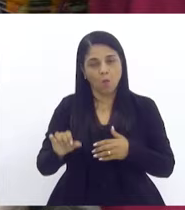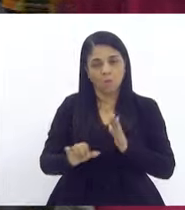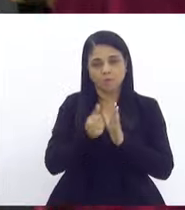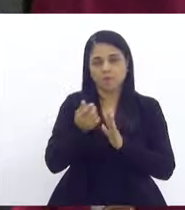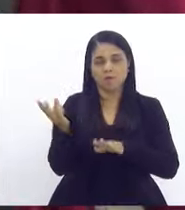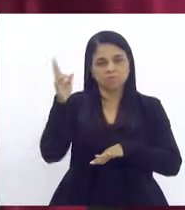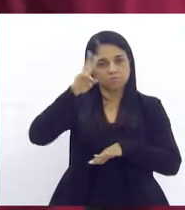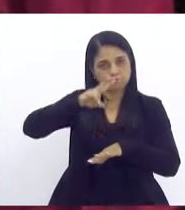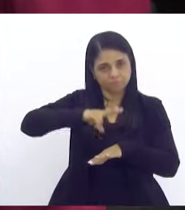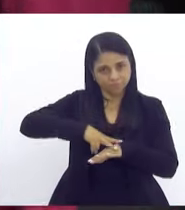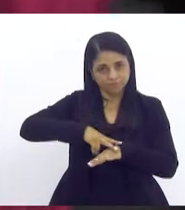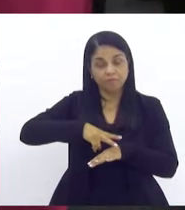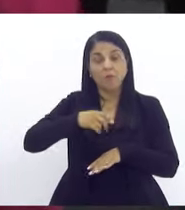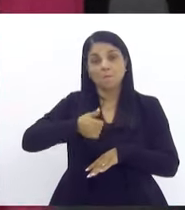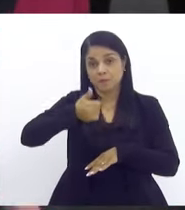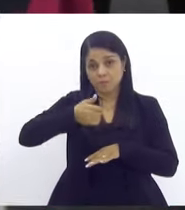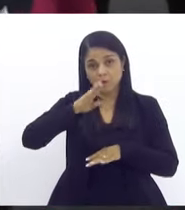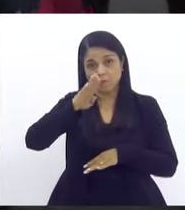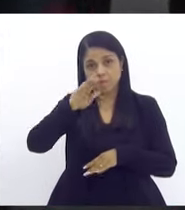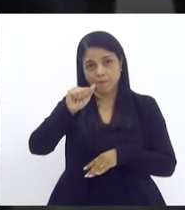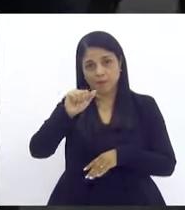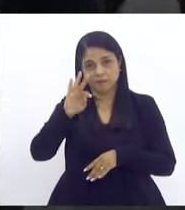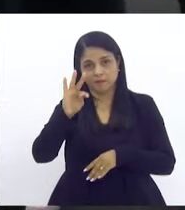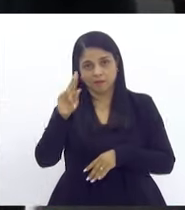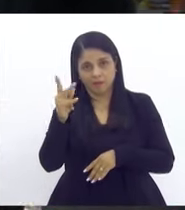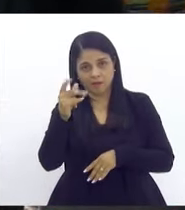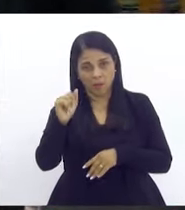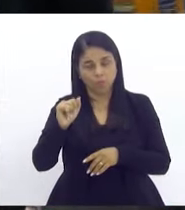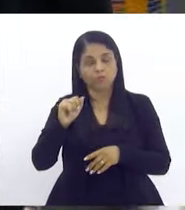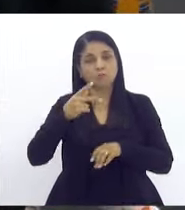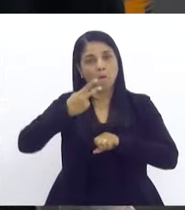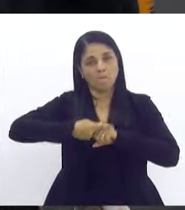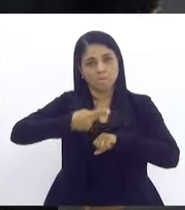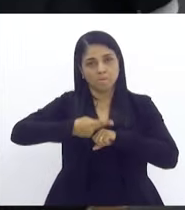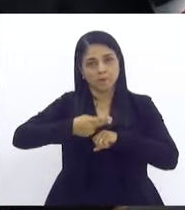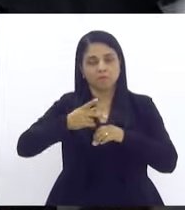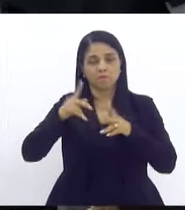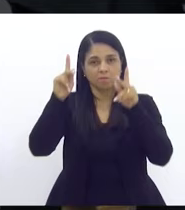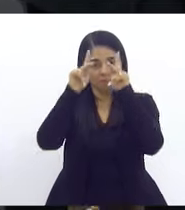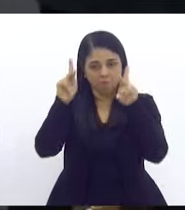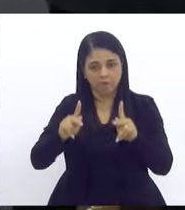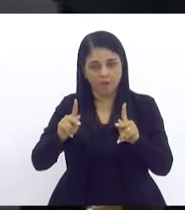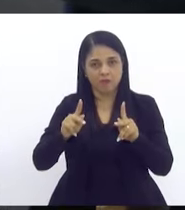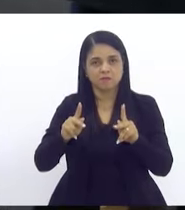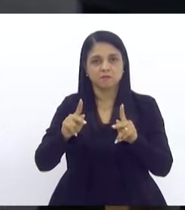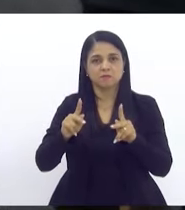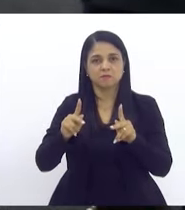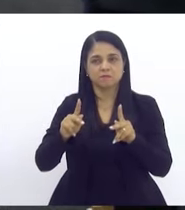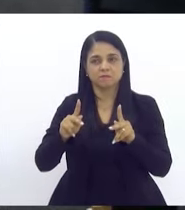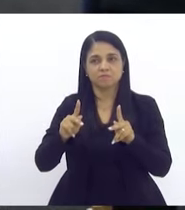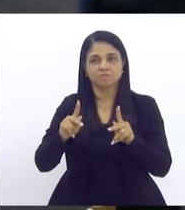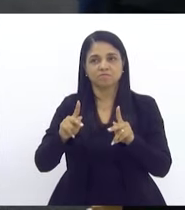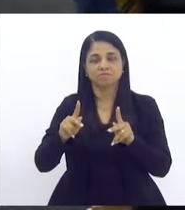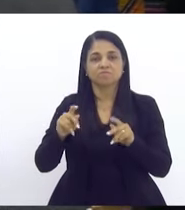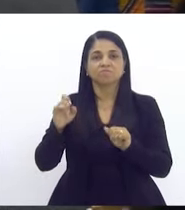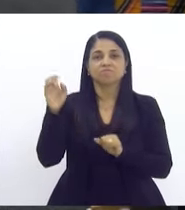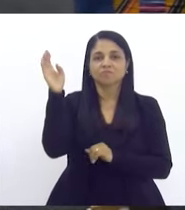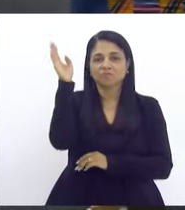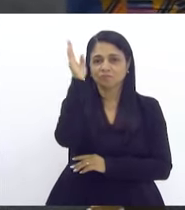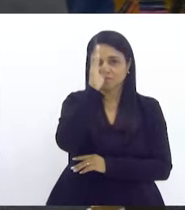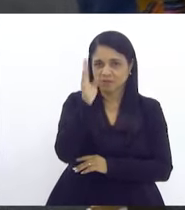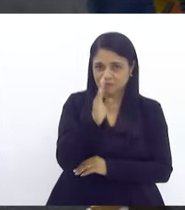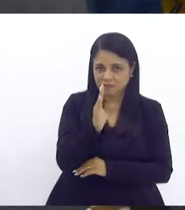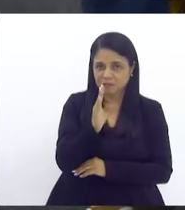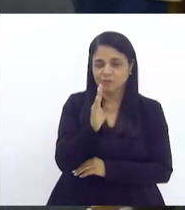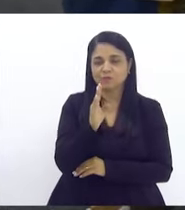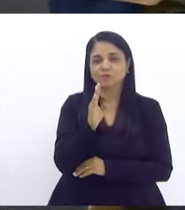de Polícia do Exército, o prêmio Construtor da Paz, por ter trazido a paz para o nosso país,